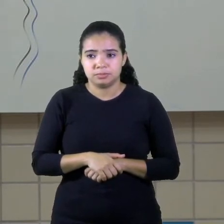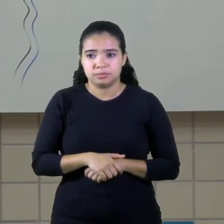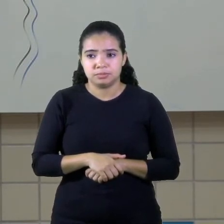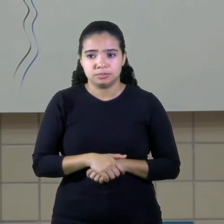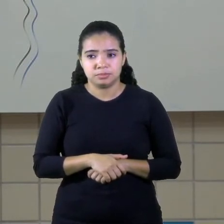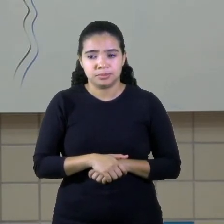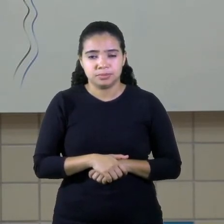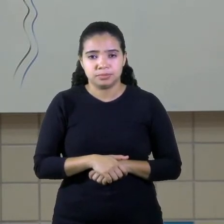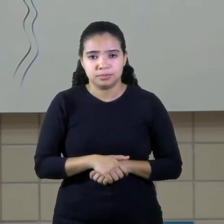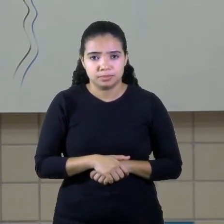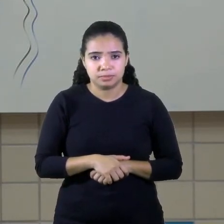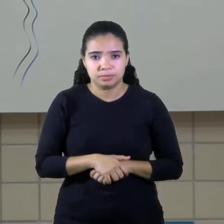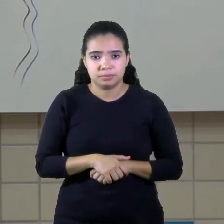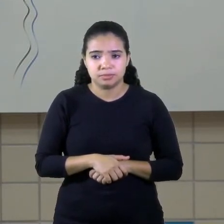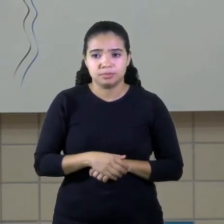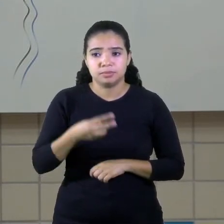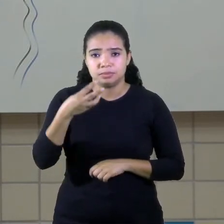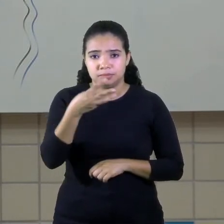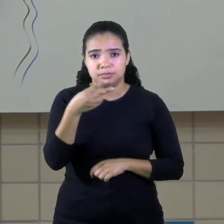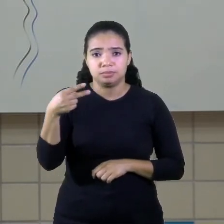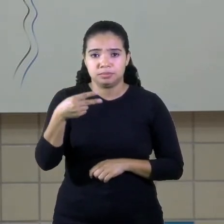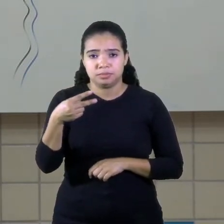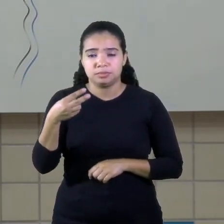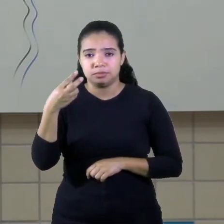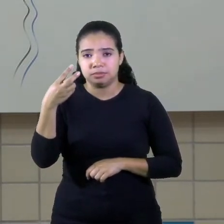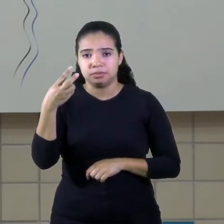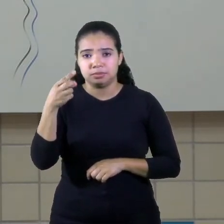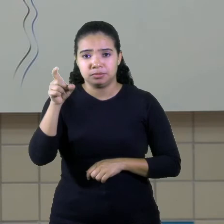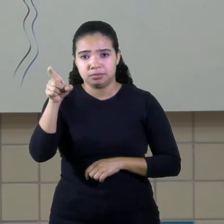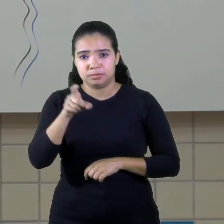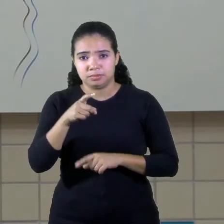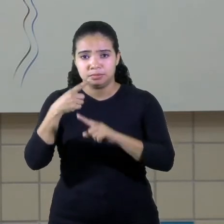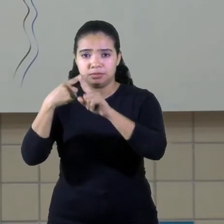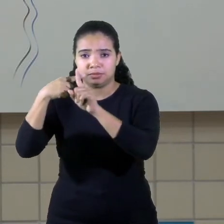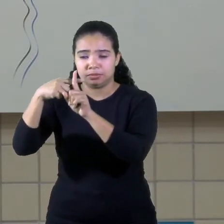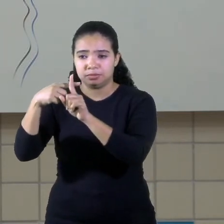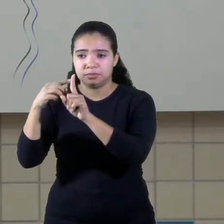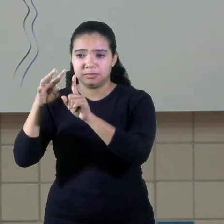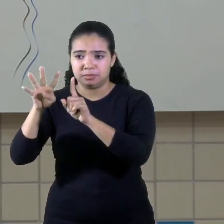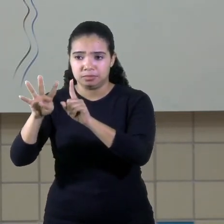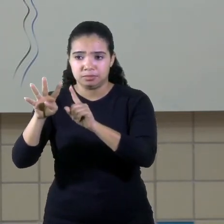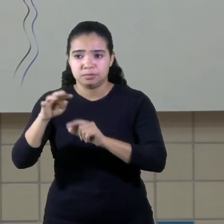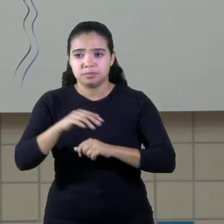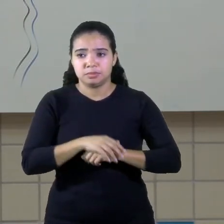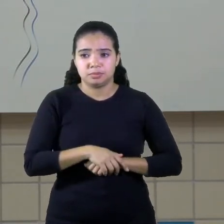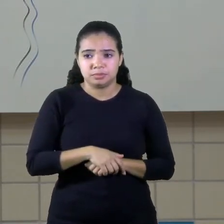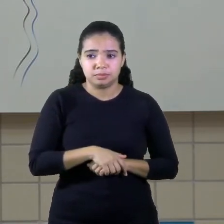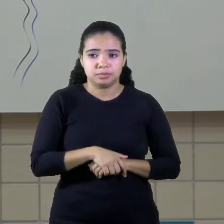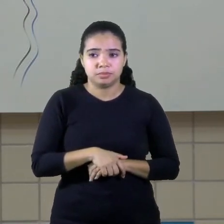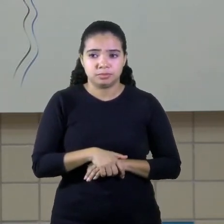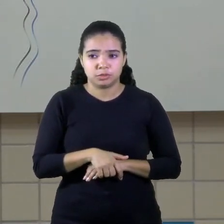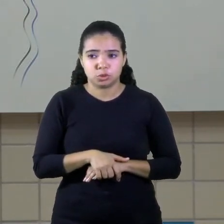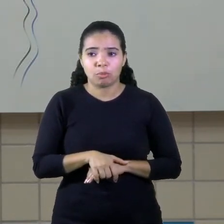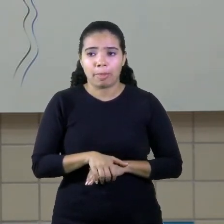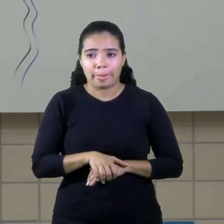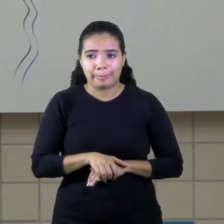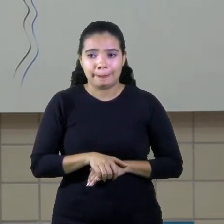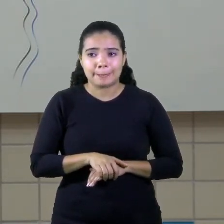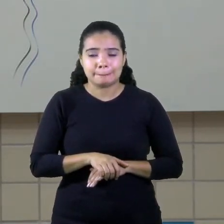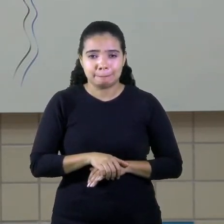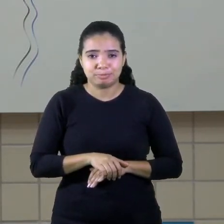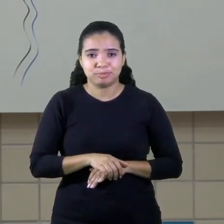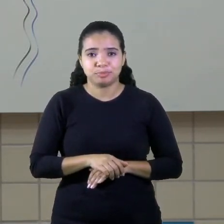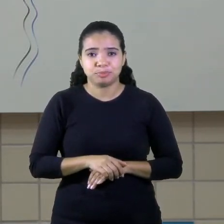igual a x mais 4. Então, o primeiro numerador foi repetido, o segundo numerador foi